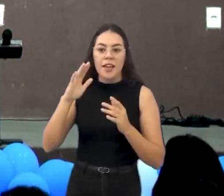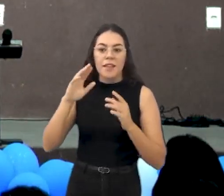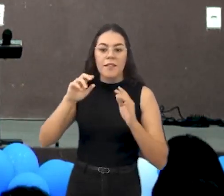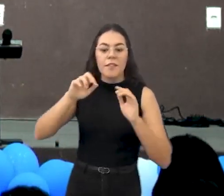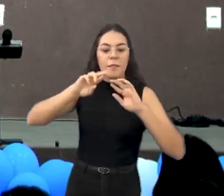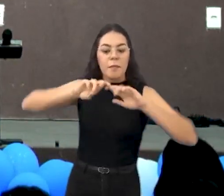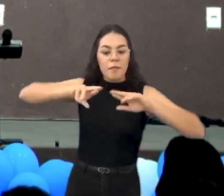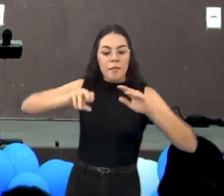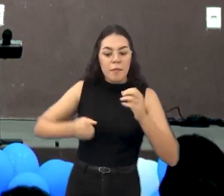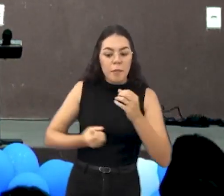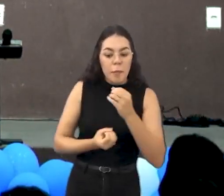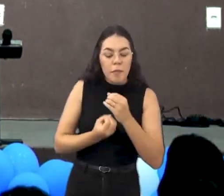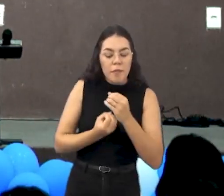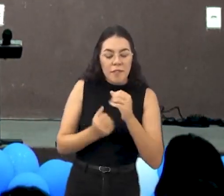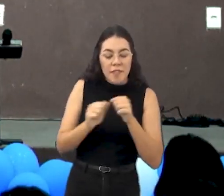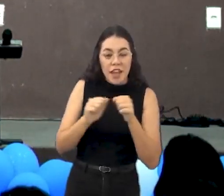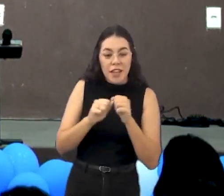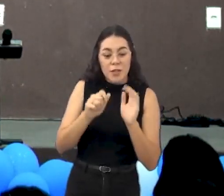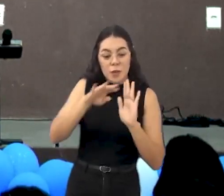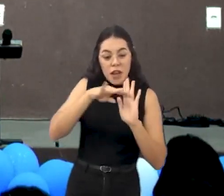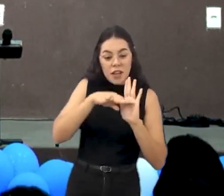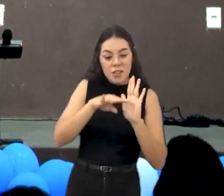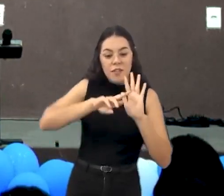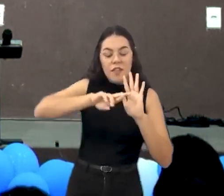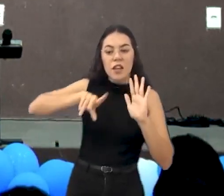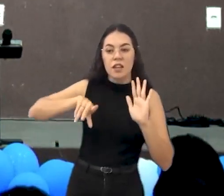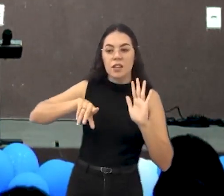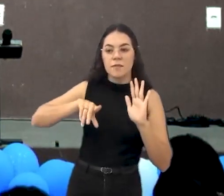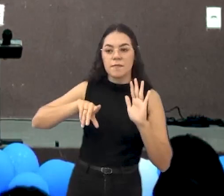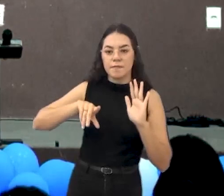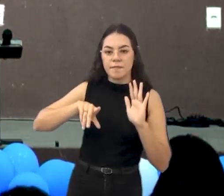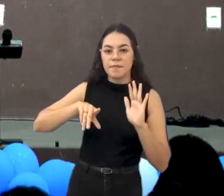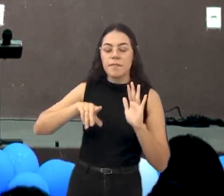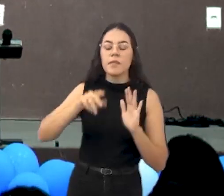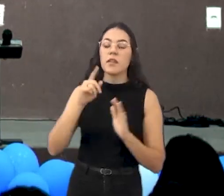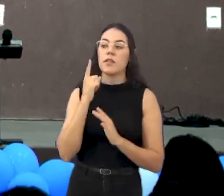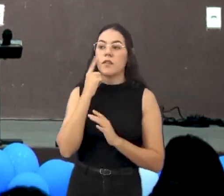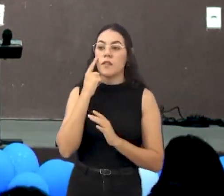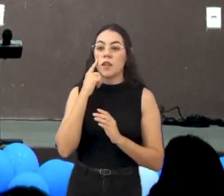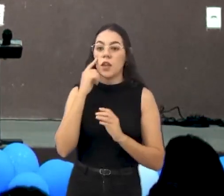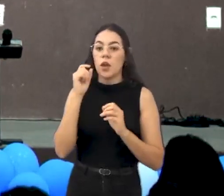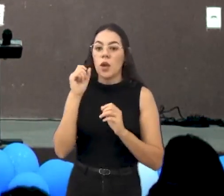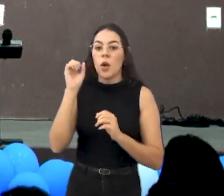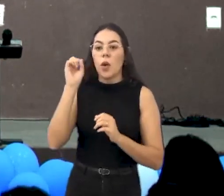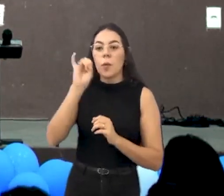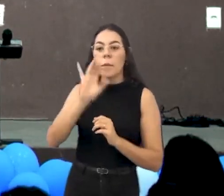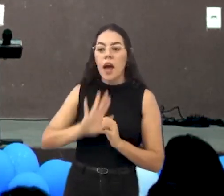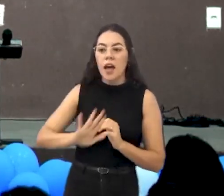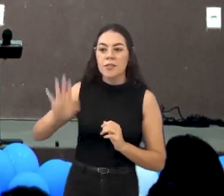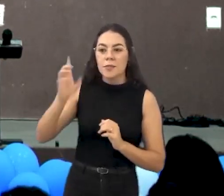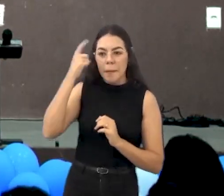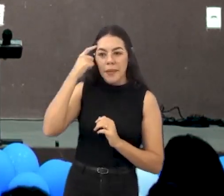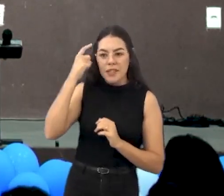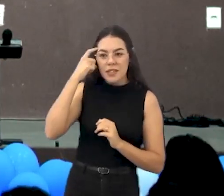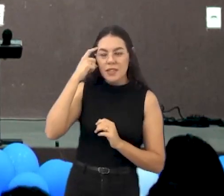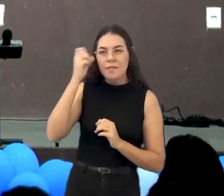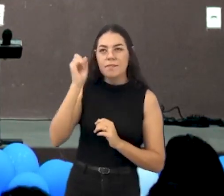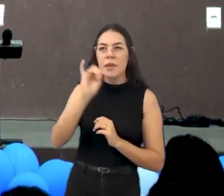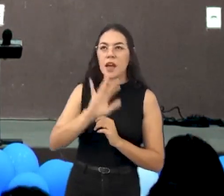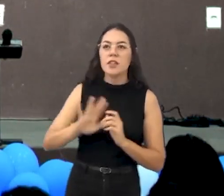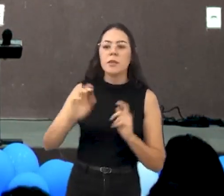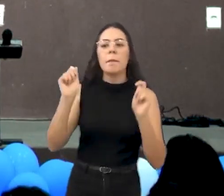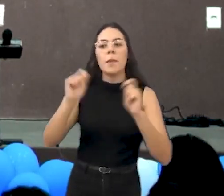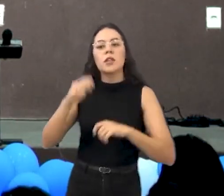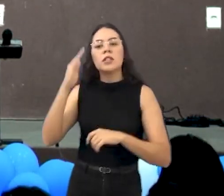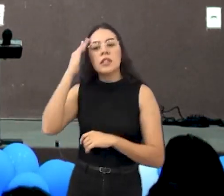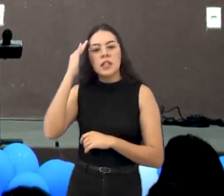lista diferente. Deixa eu ilustrar aqui com uma imagem mental, uma ilustração que pode ajudar você a entender